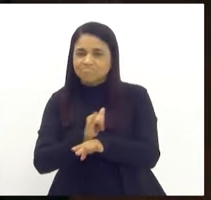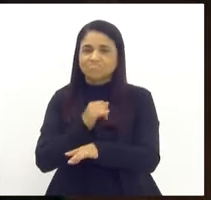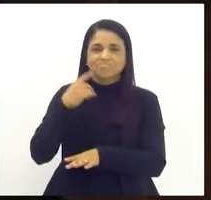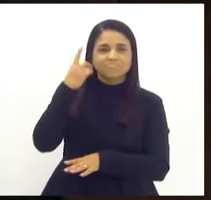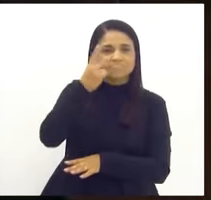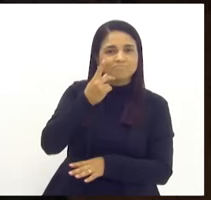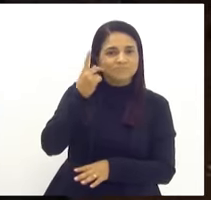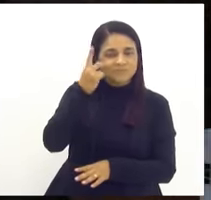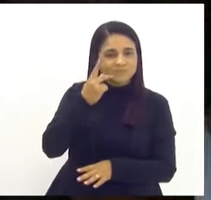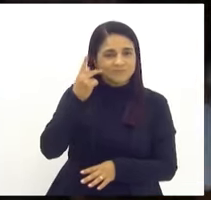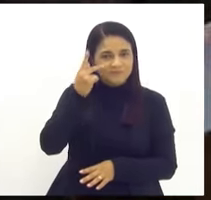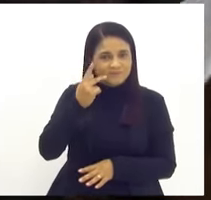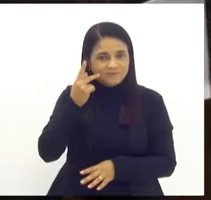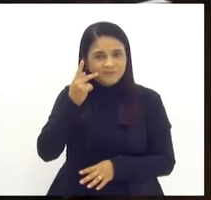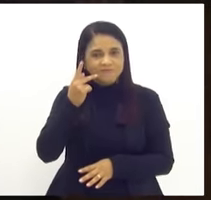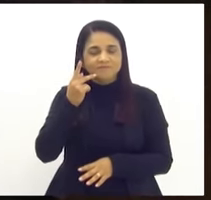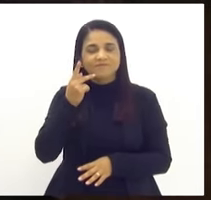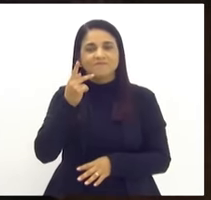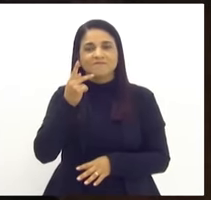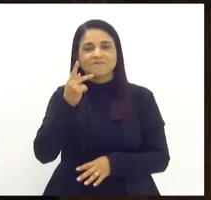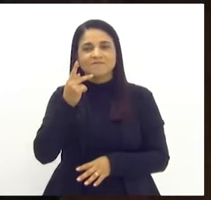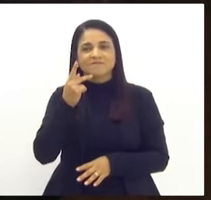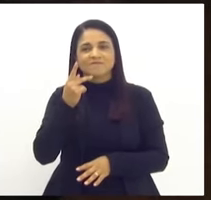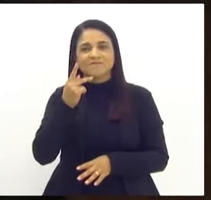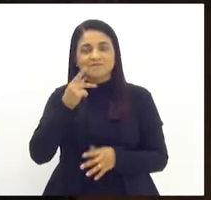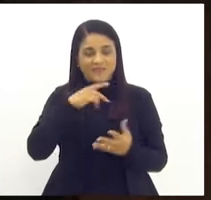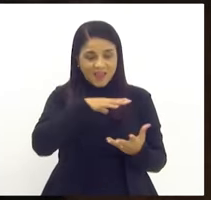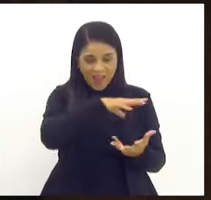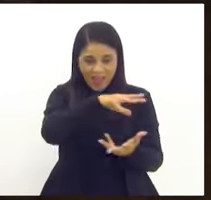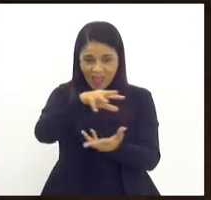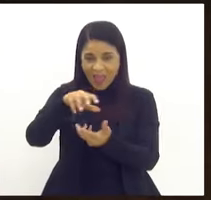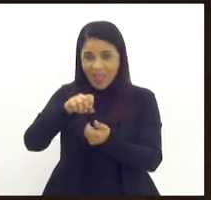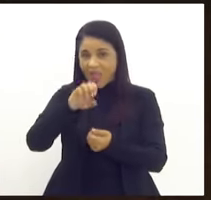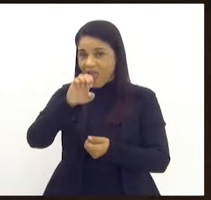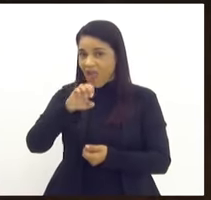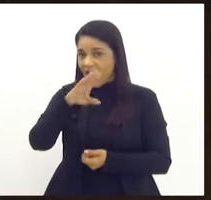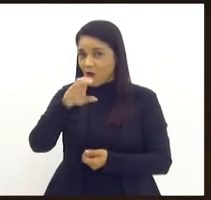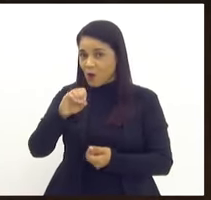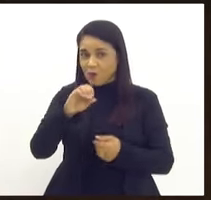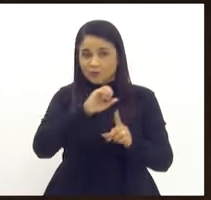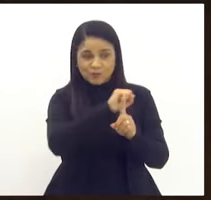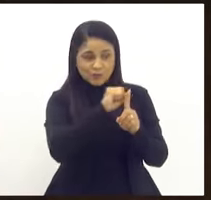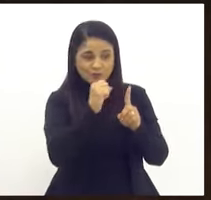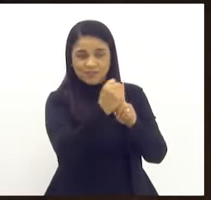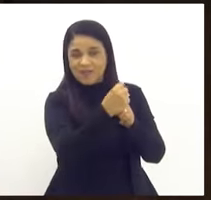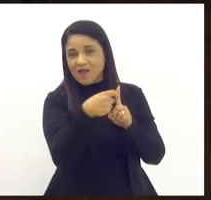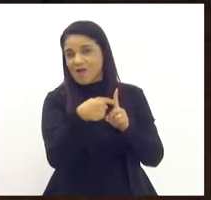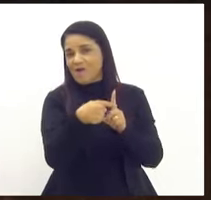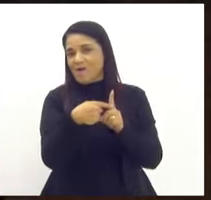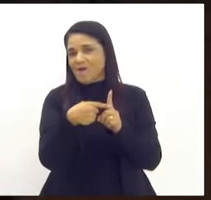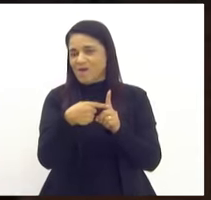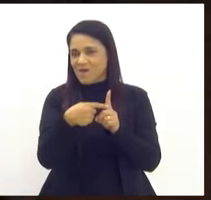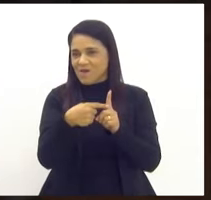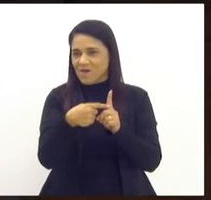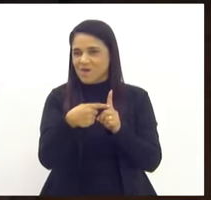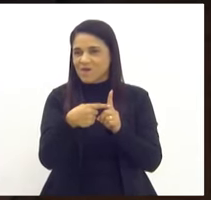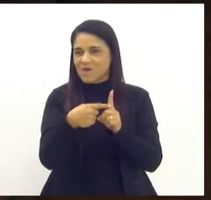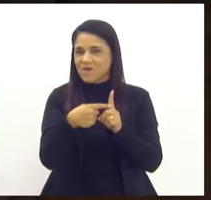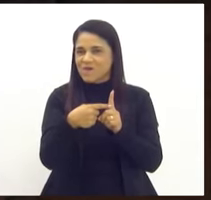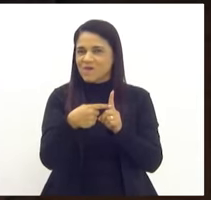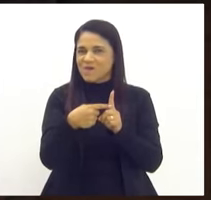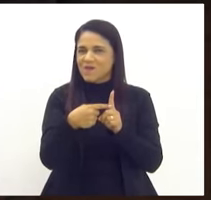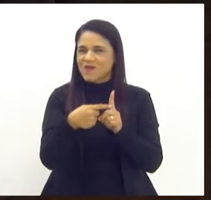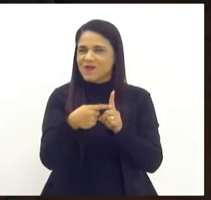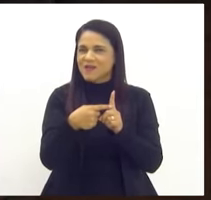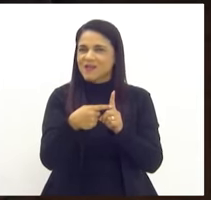política de ser eco social né de dar da essa